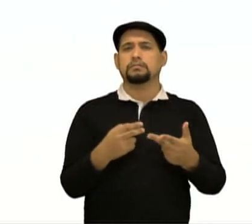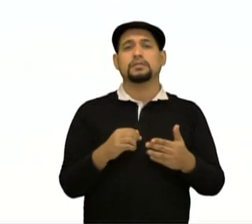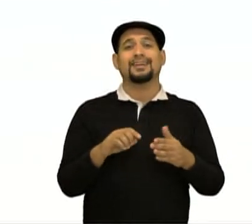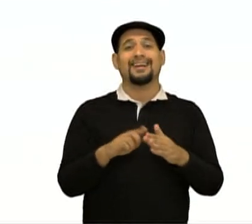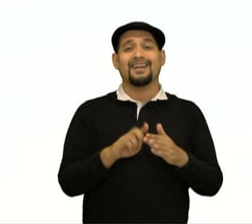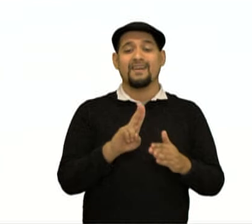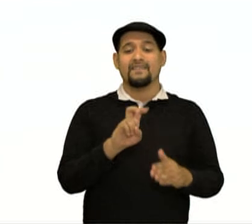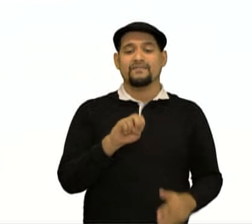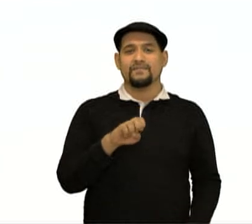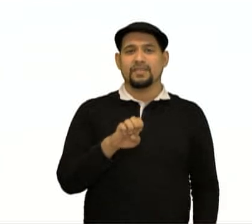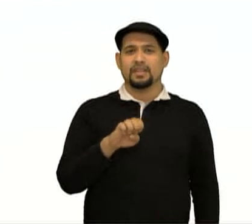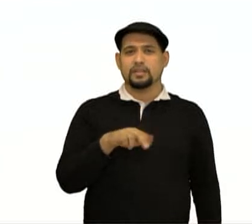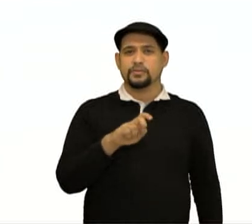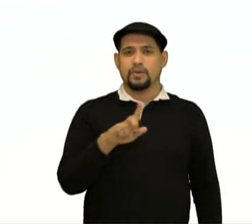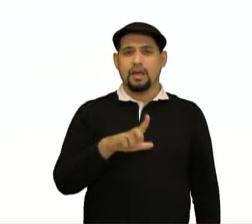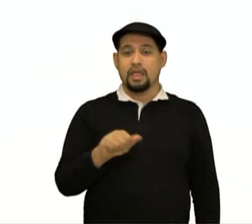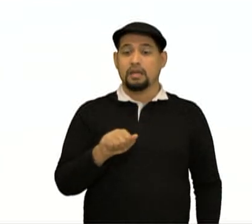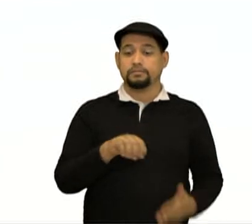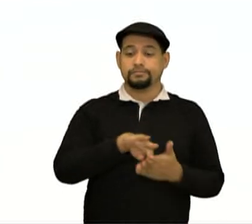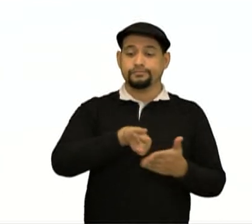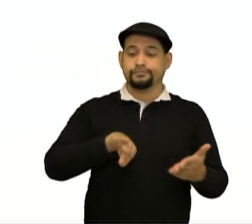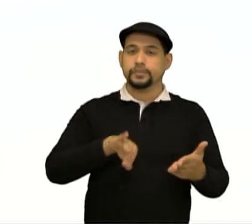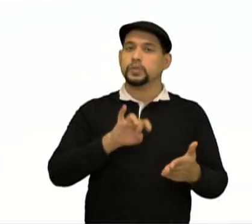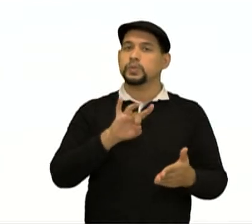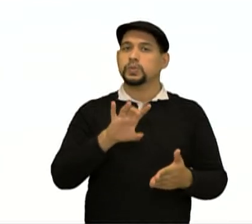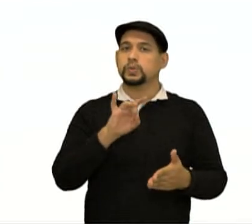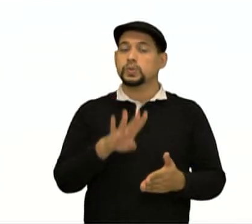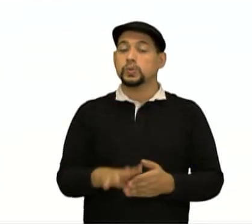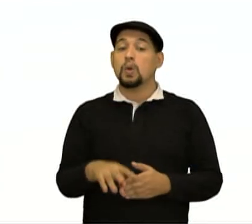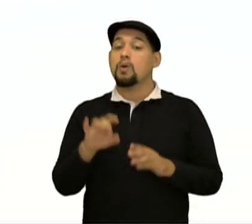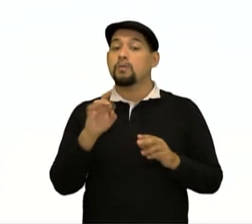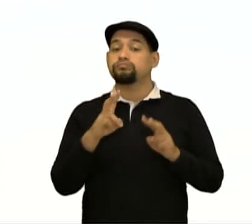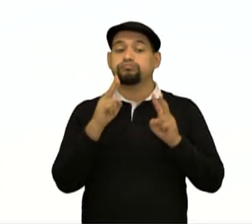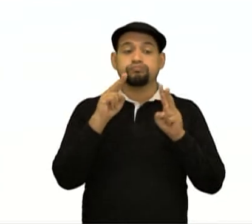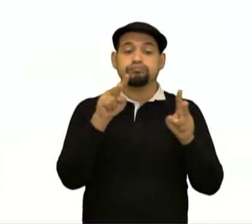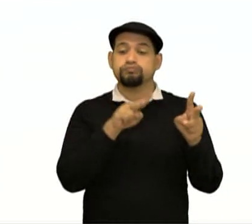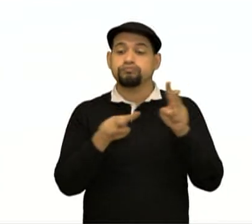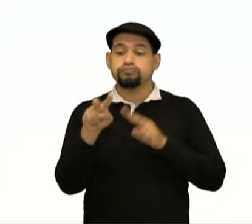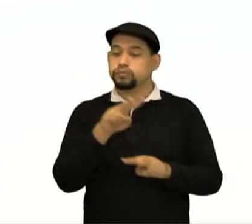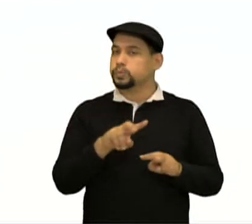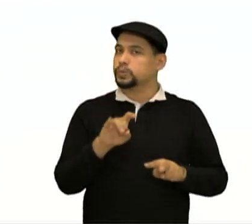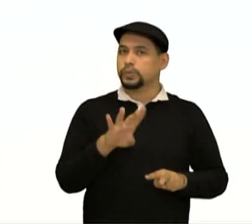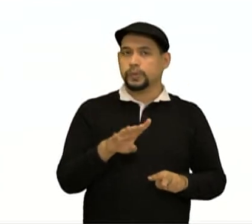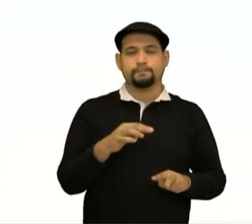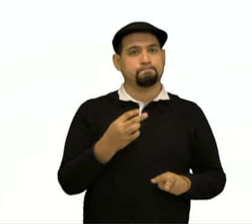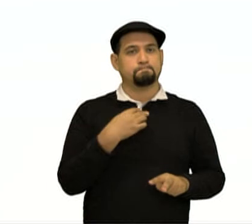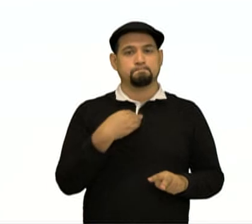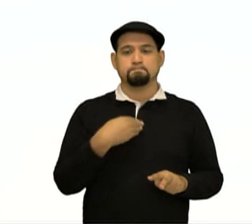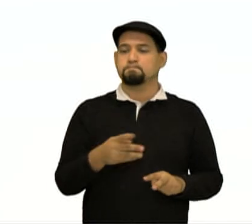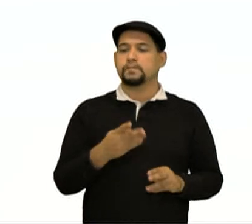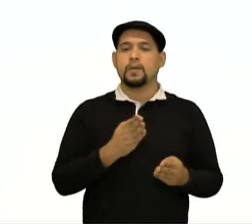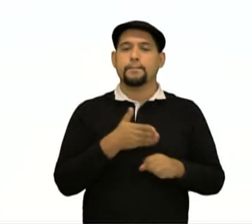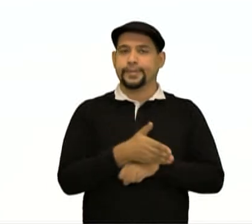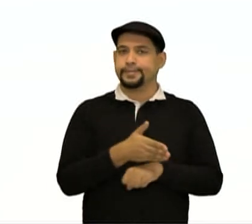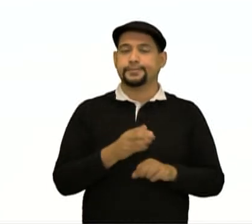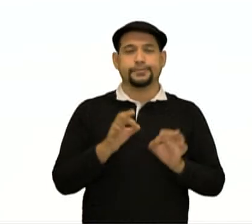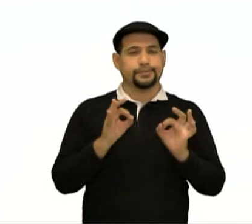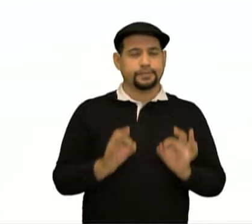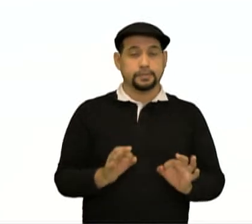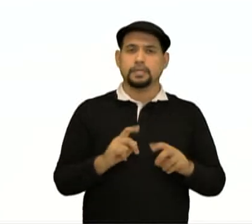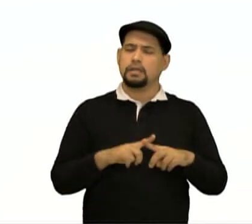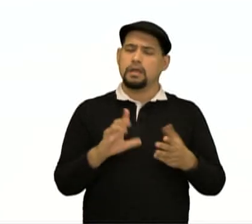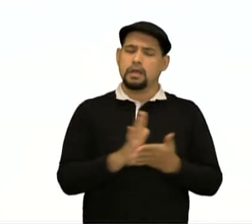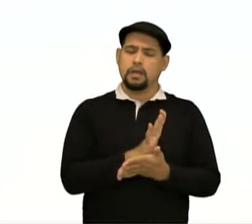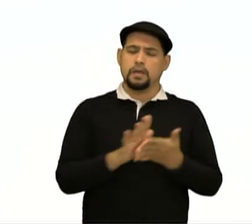Venezuela está suspensa lá está apenas como ouvinte dentro do cenário do Mercosul além dela nós temos também